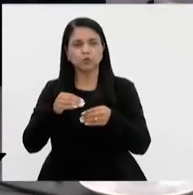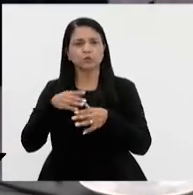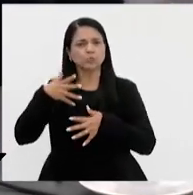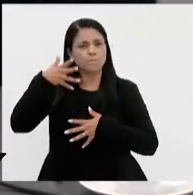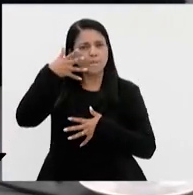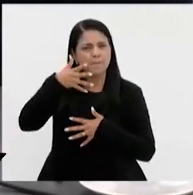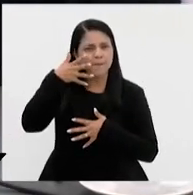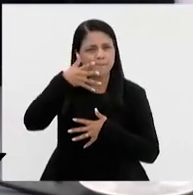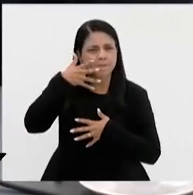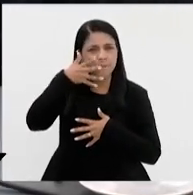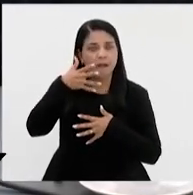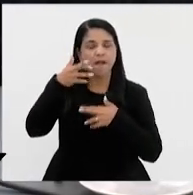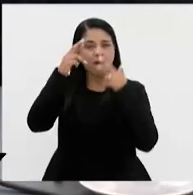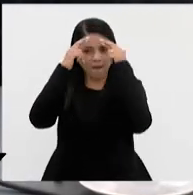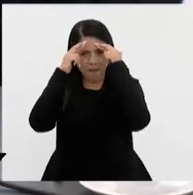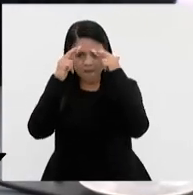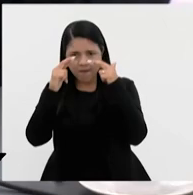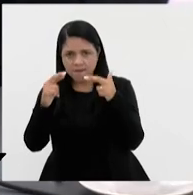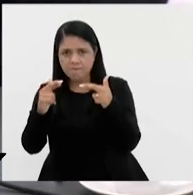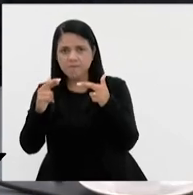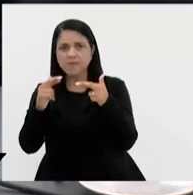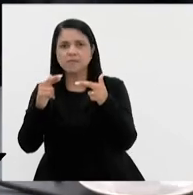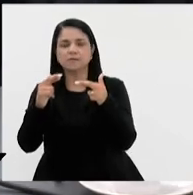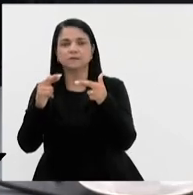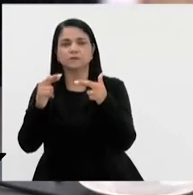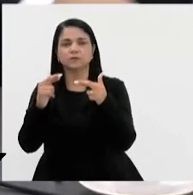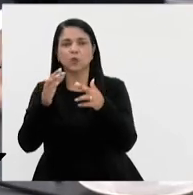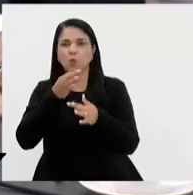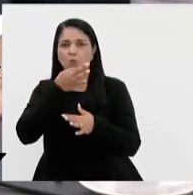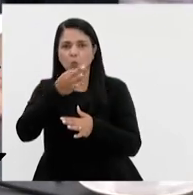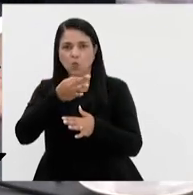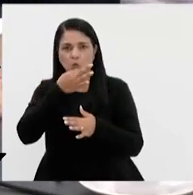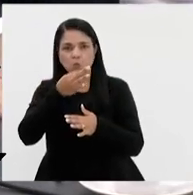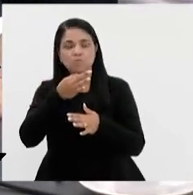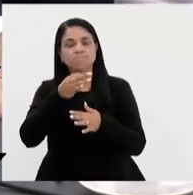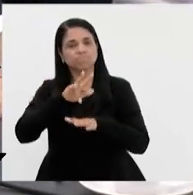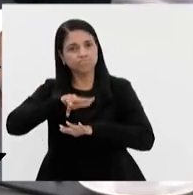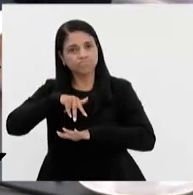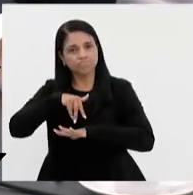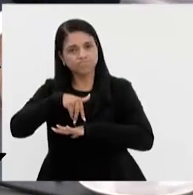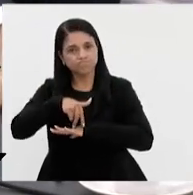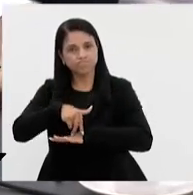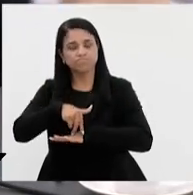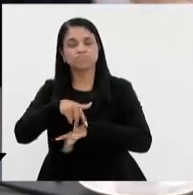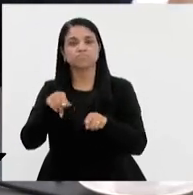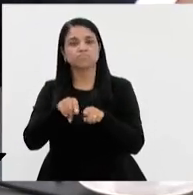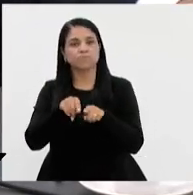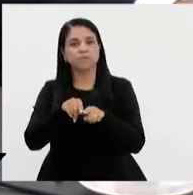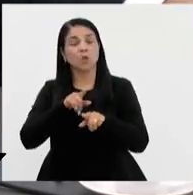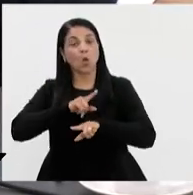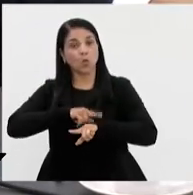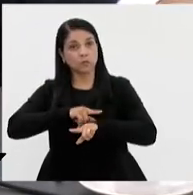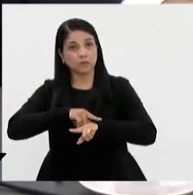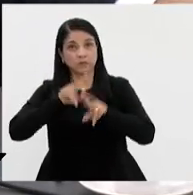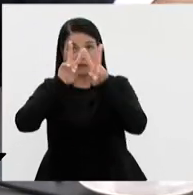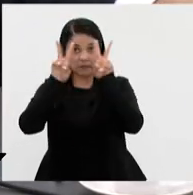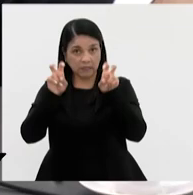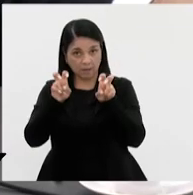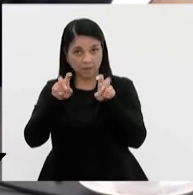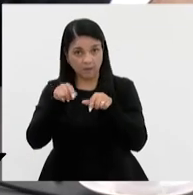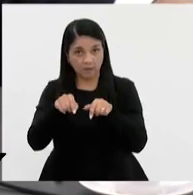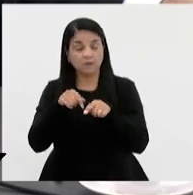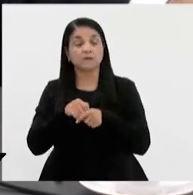maneira respeitosa, né, colocando os seus posicionamentos em relação ao tema. E, sem sombra